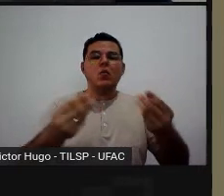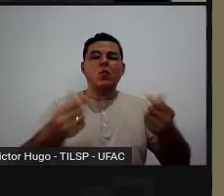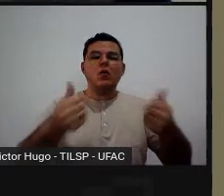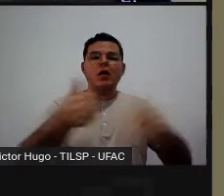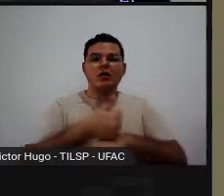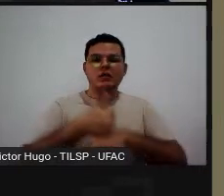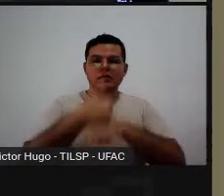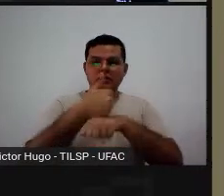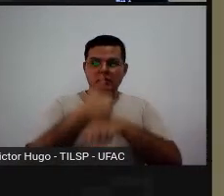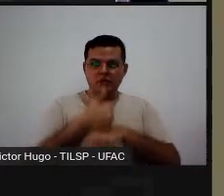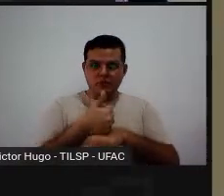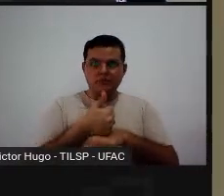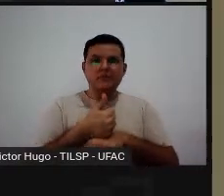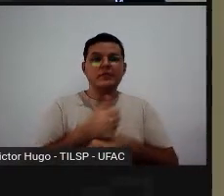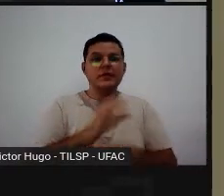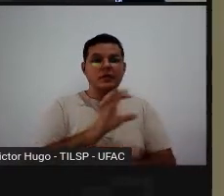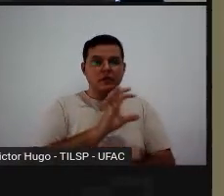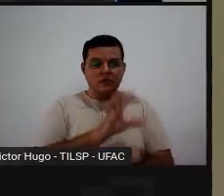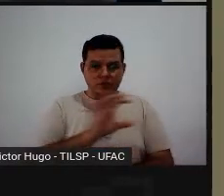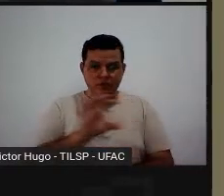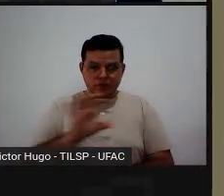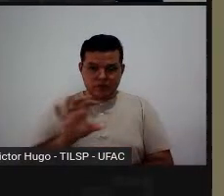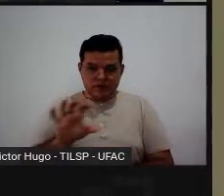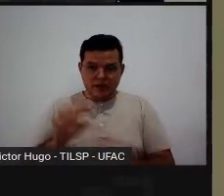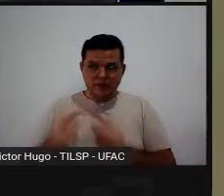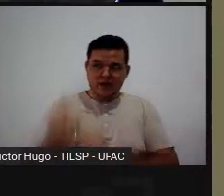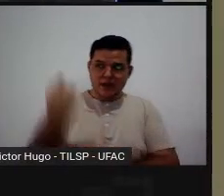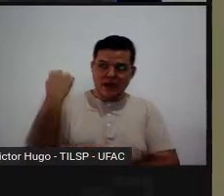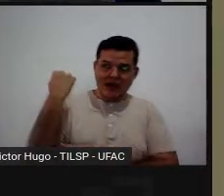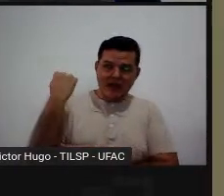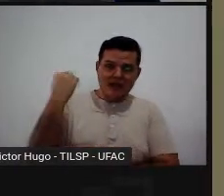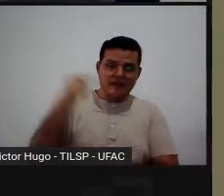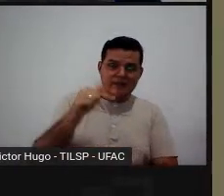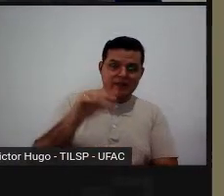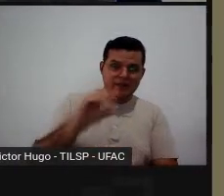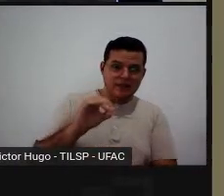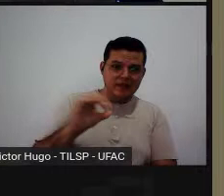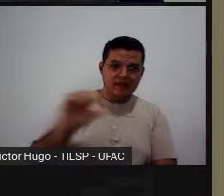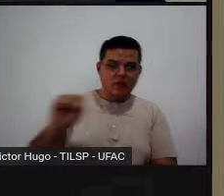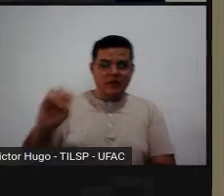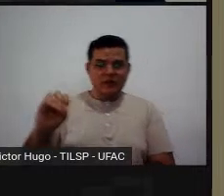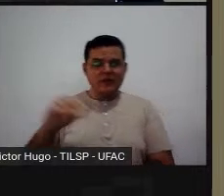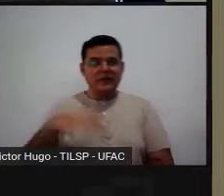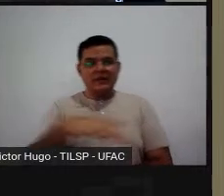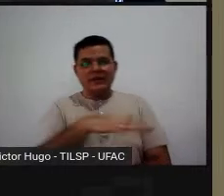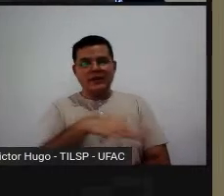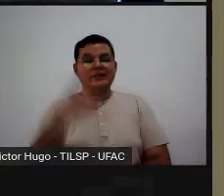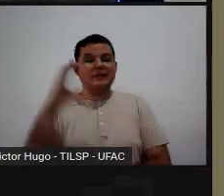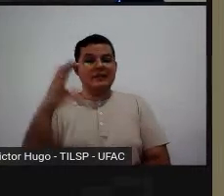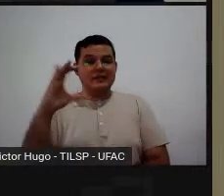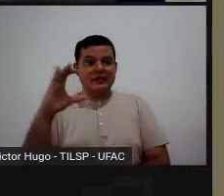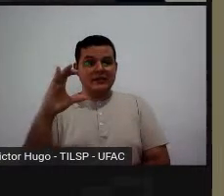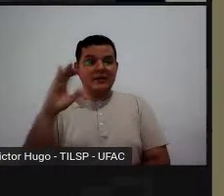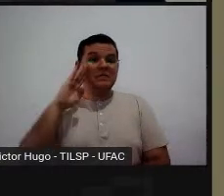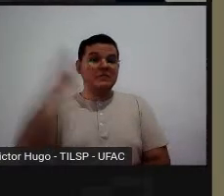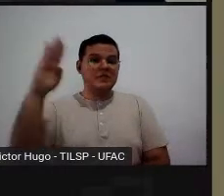70 e 80 no campo das ciências, sobretudo das ciências linguísticas. Quando as ciências cognitivas